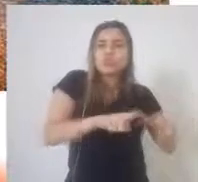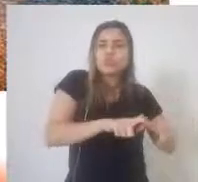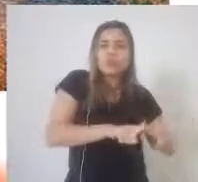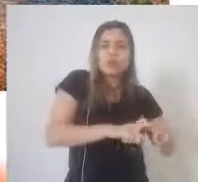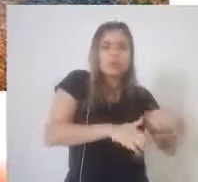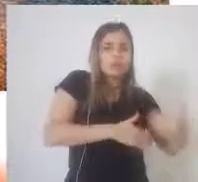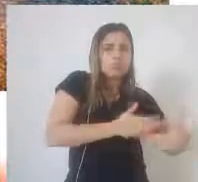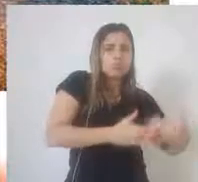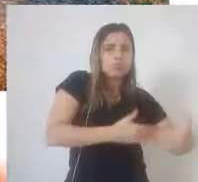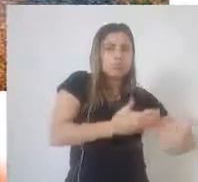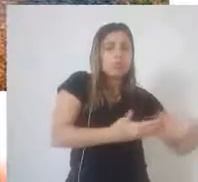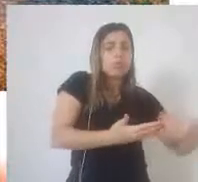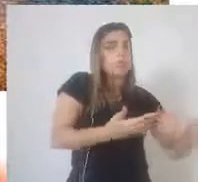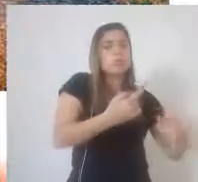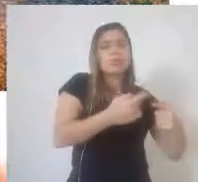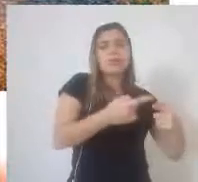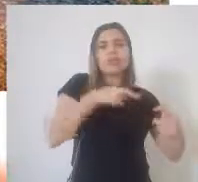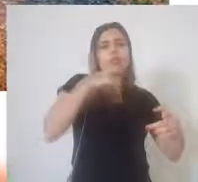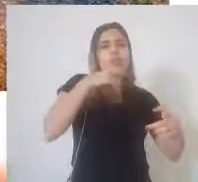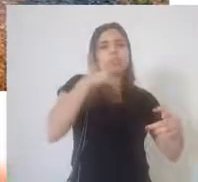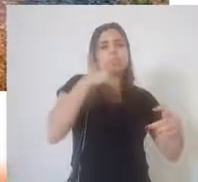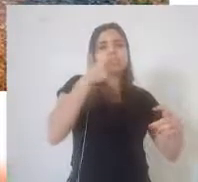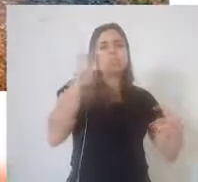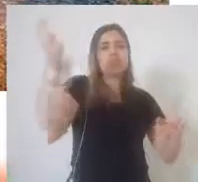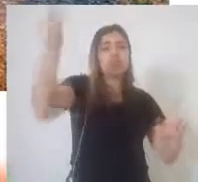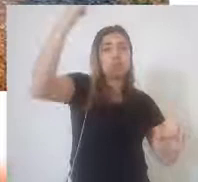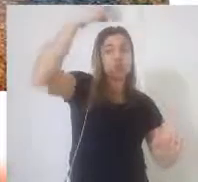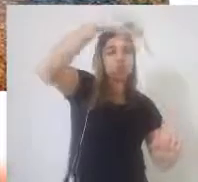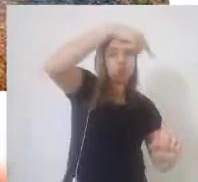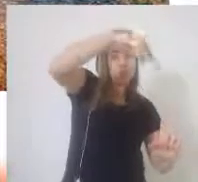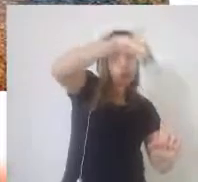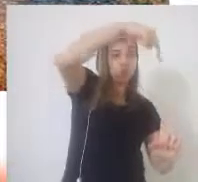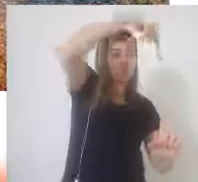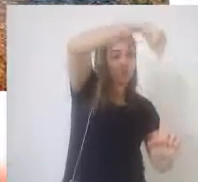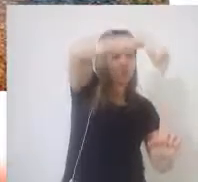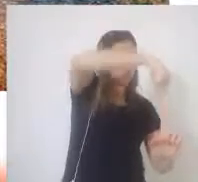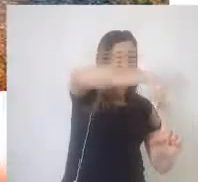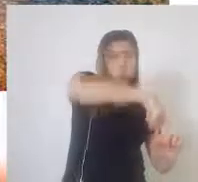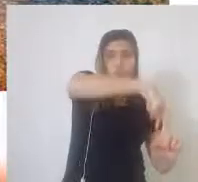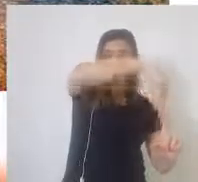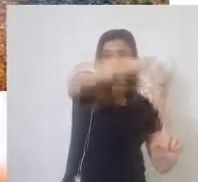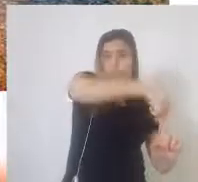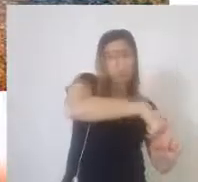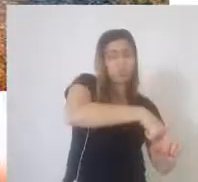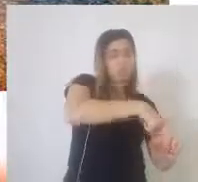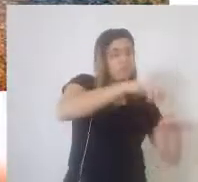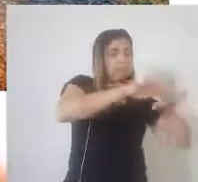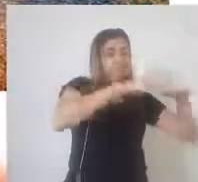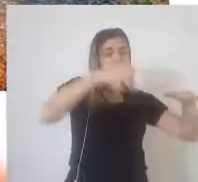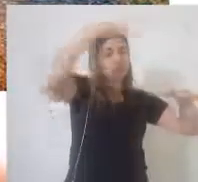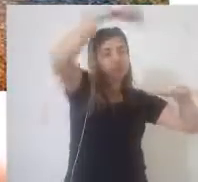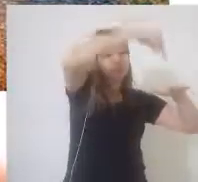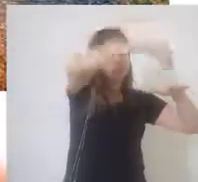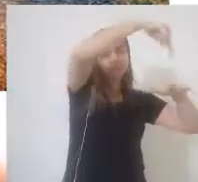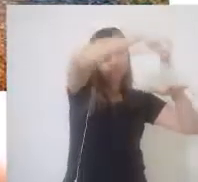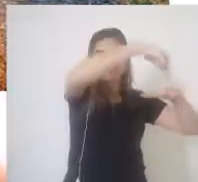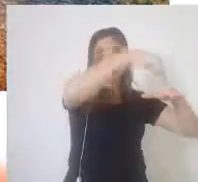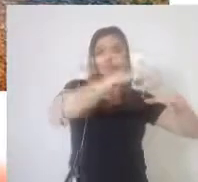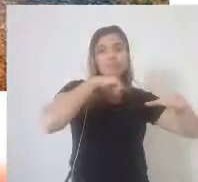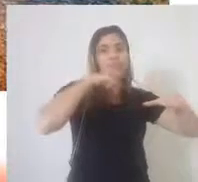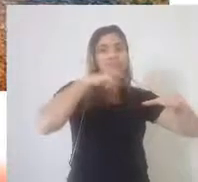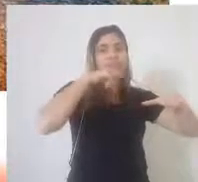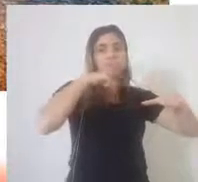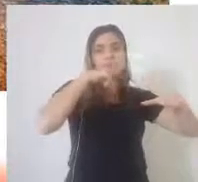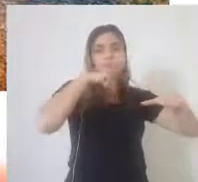nesse ambiente, porque vai reduzir a capacidade fotossintética do fitoplâncton. Com isso, o aporte de matéria e de energia